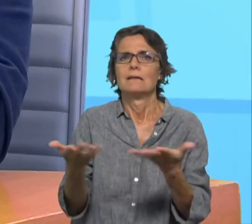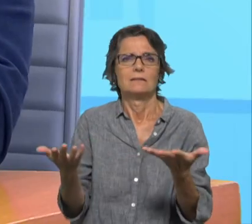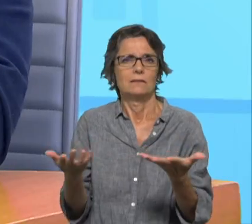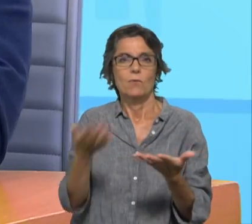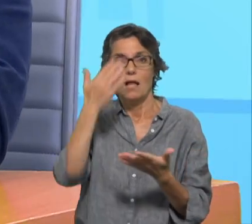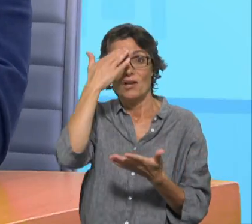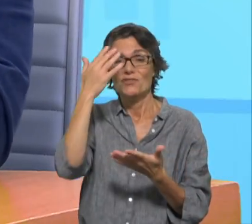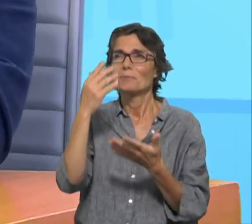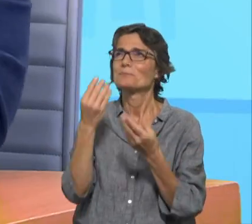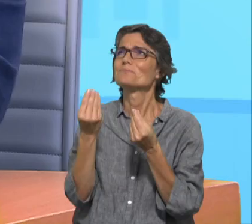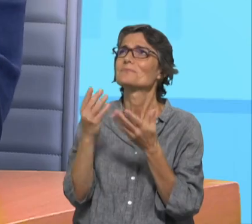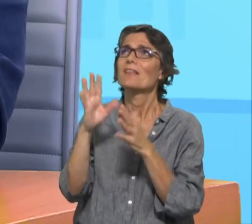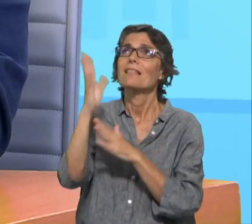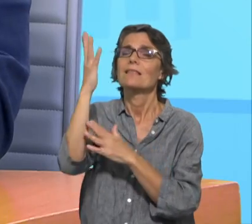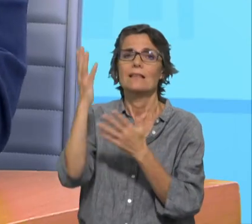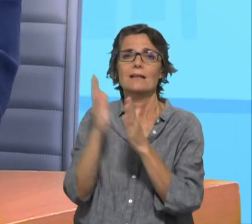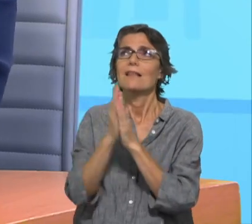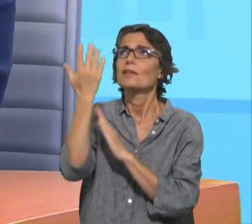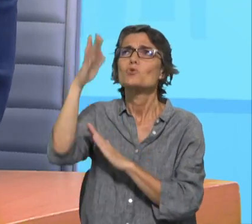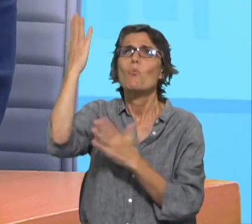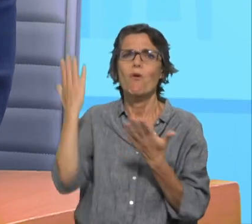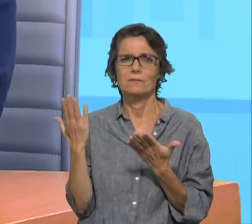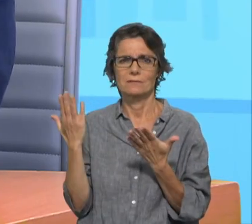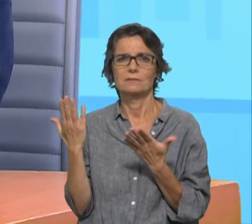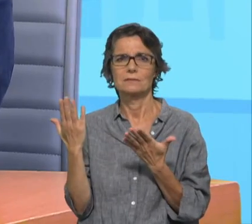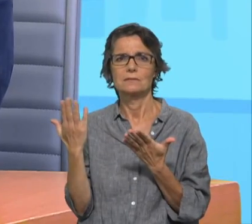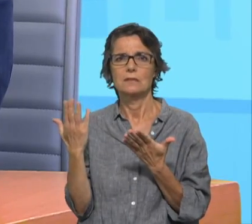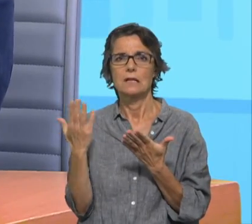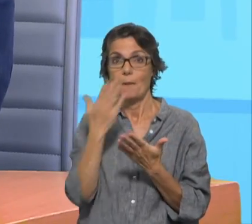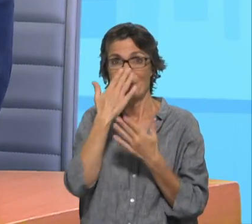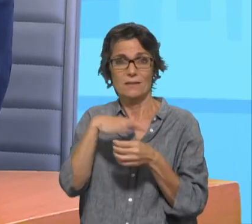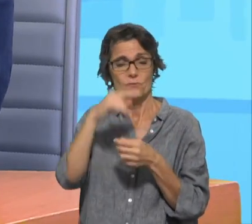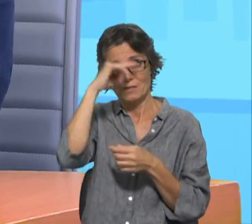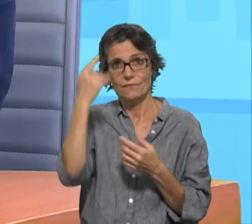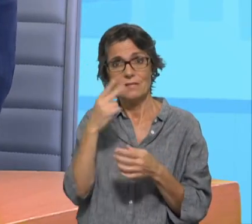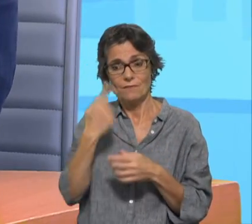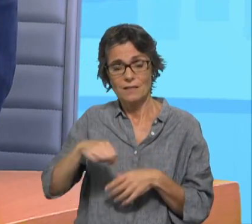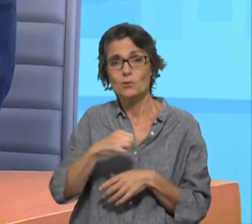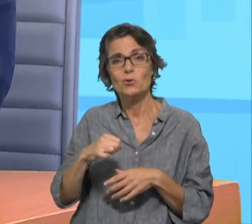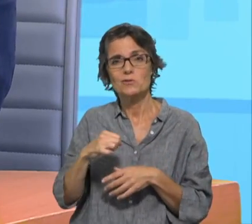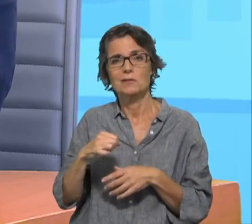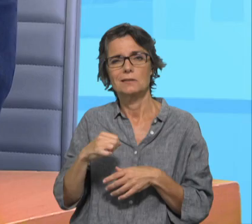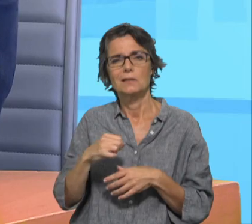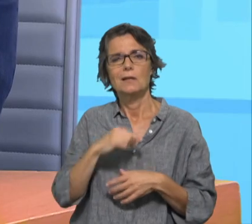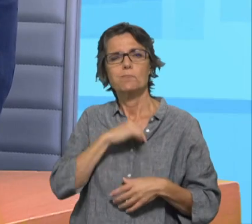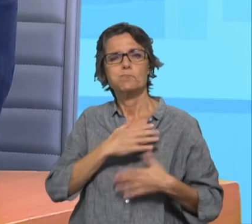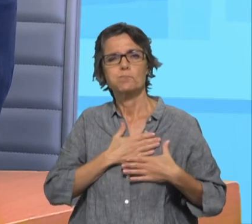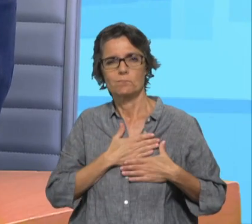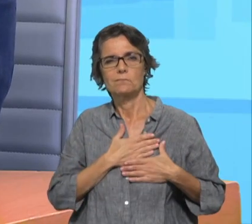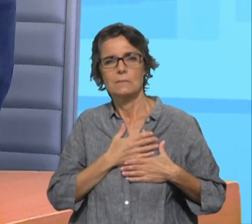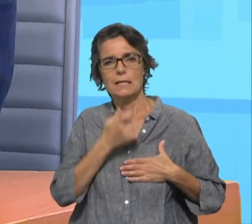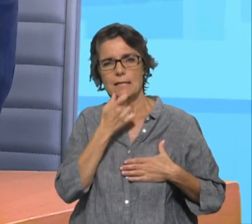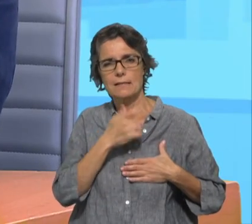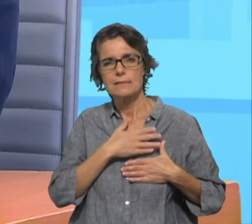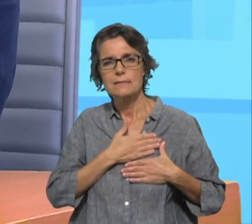silêncio de Deus, que incomoda tanto, possa significar a sua ausência, é tão belo trazermos esta palavra ao coração, porque é